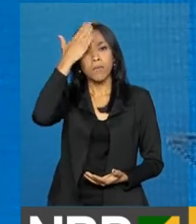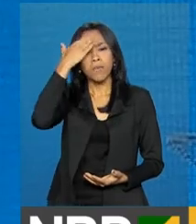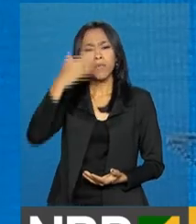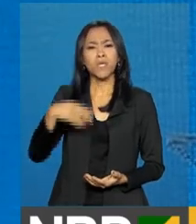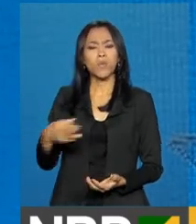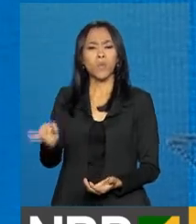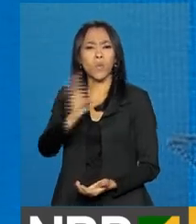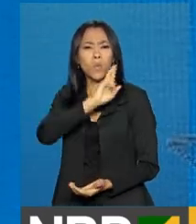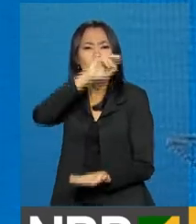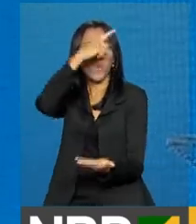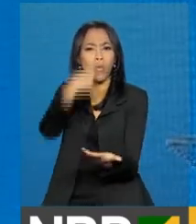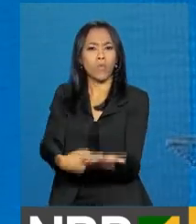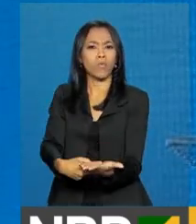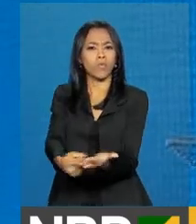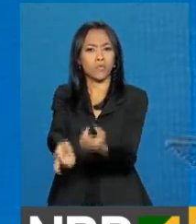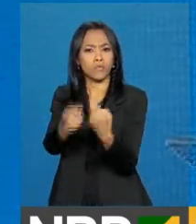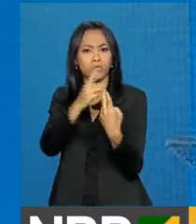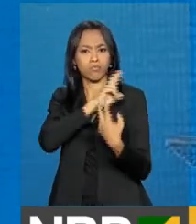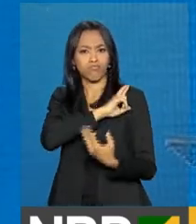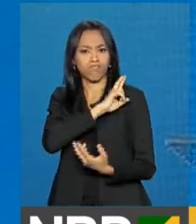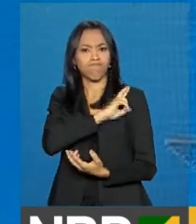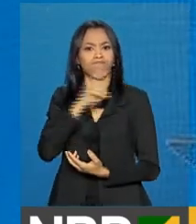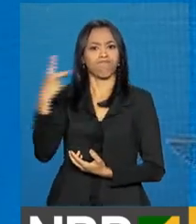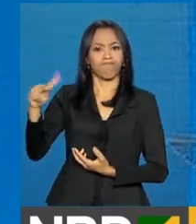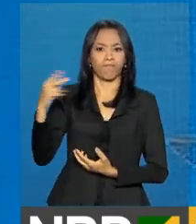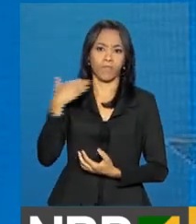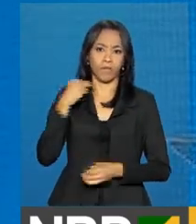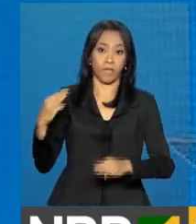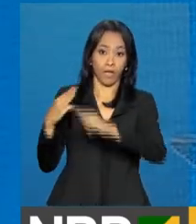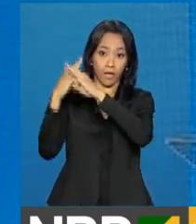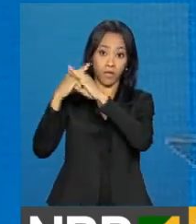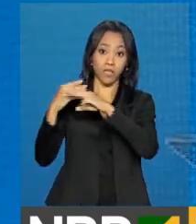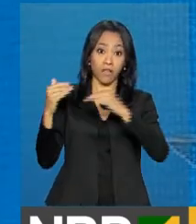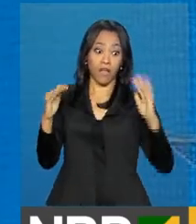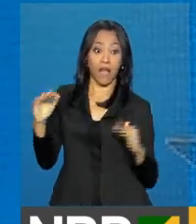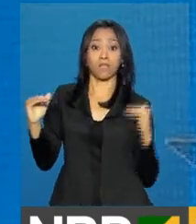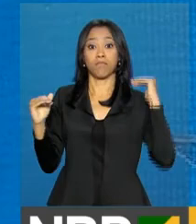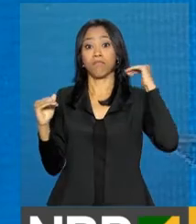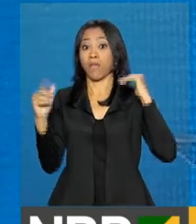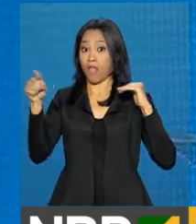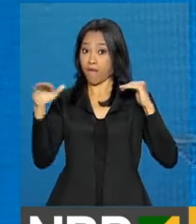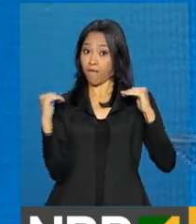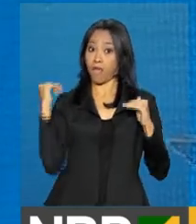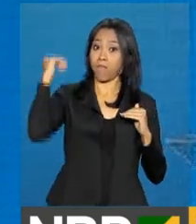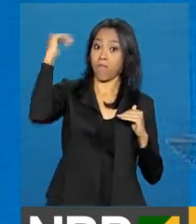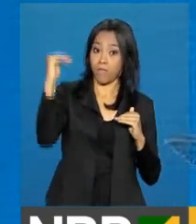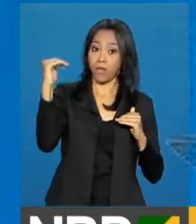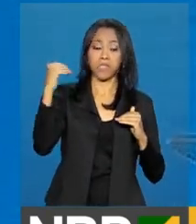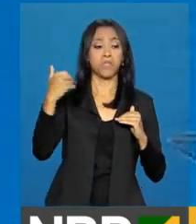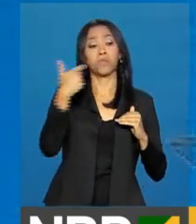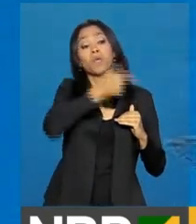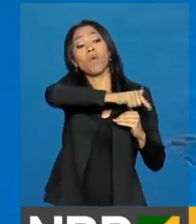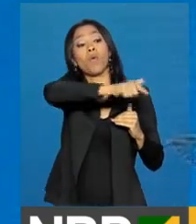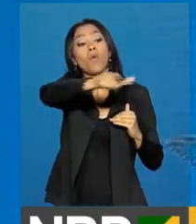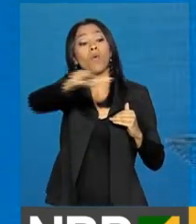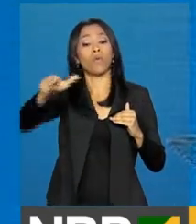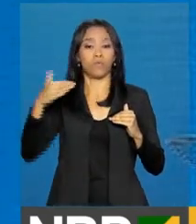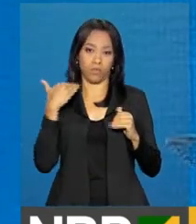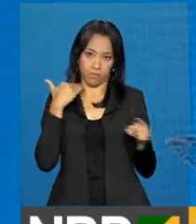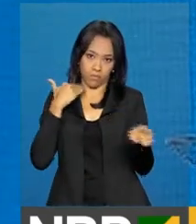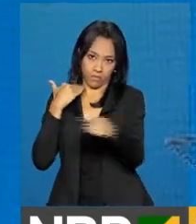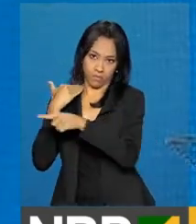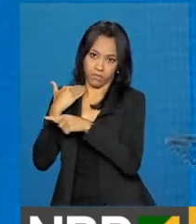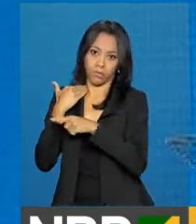Caixa, que ela transcende, ela supera em muito a de um banco comercial, como acabei de revelar.